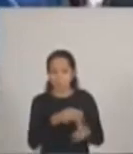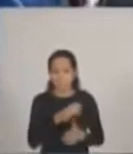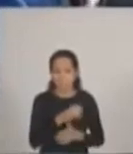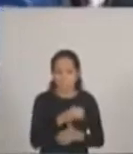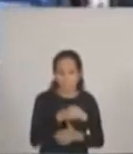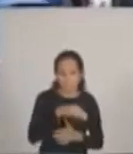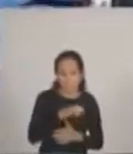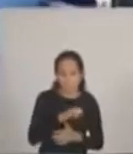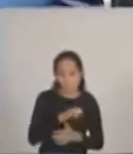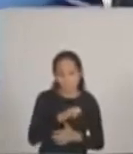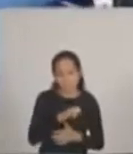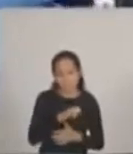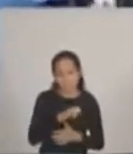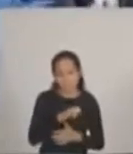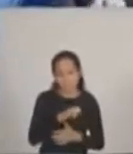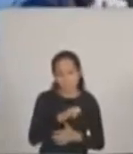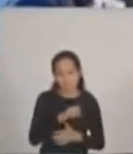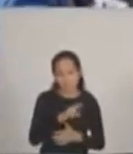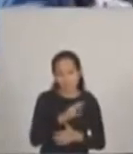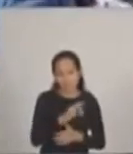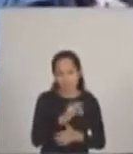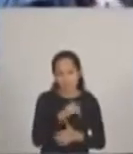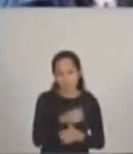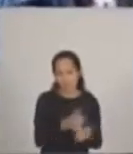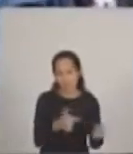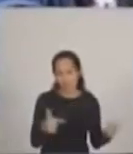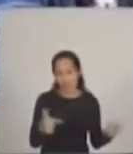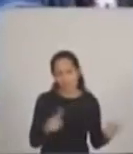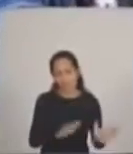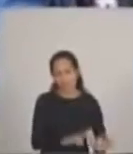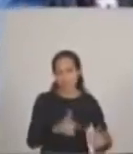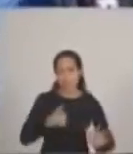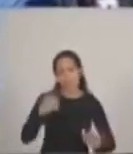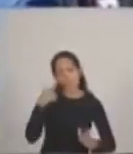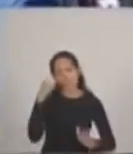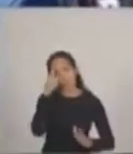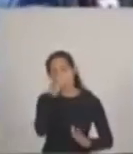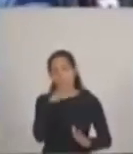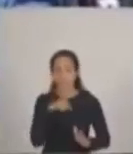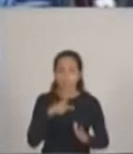nesse caso, comissão de mérito, eu teria dificuldade de encaminhar a votação.